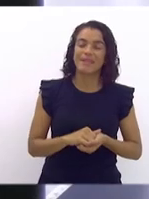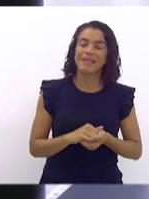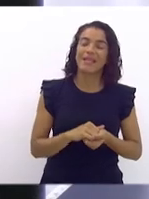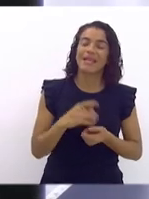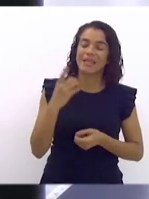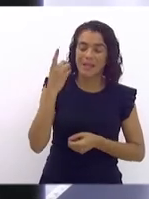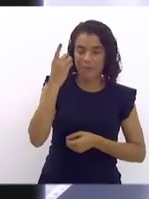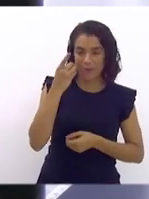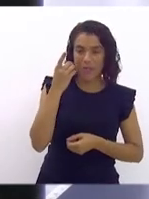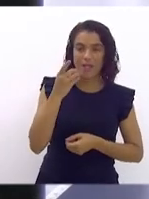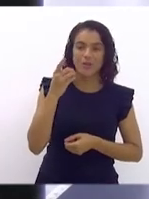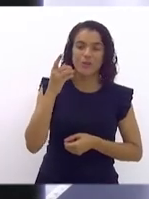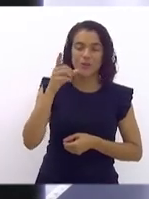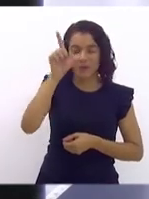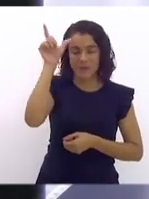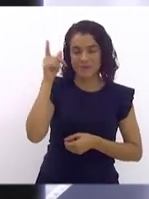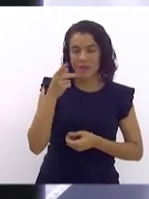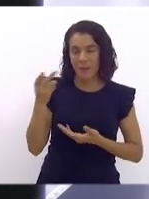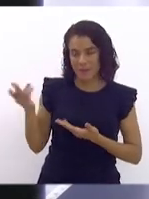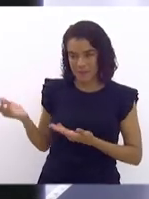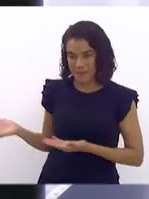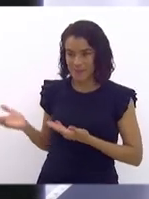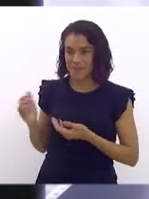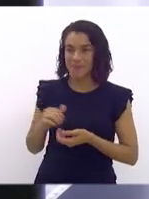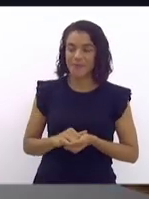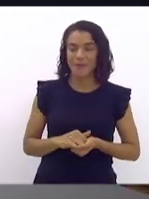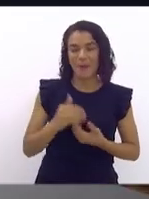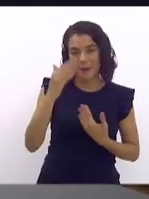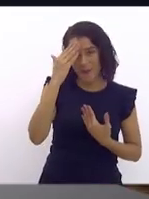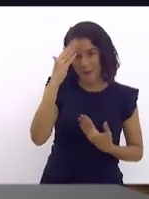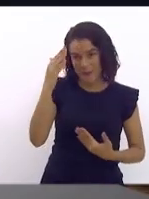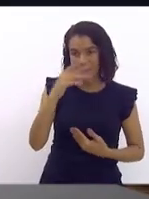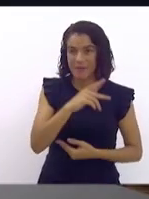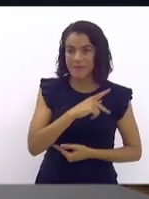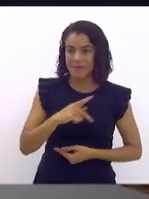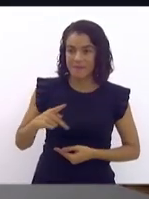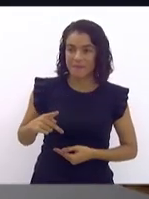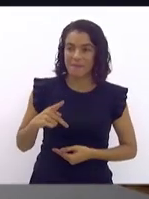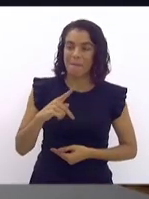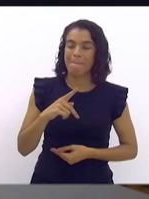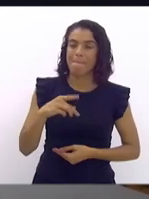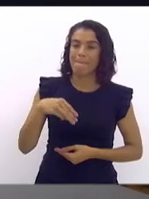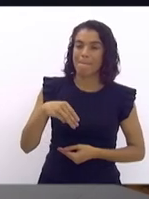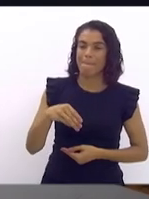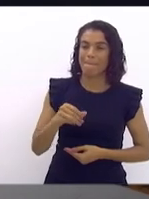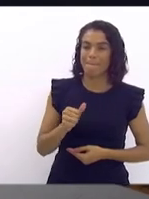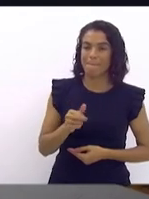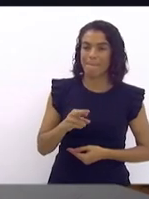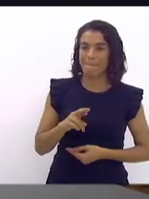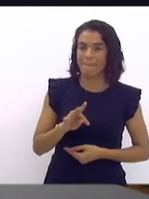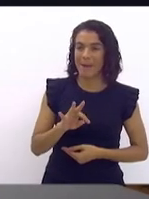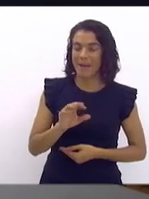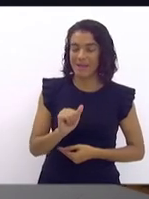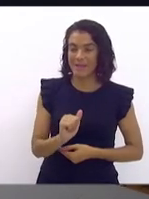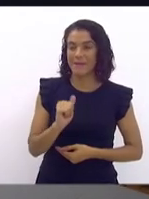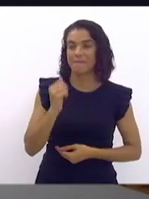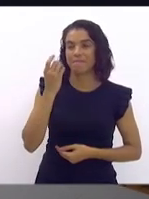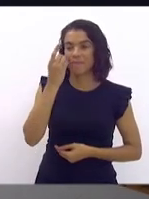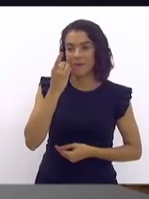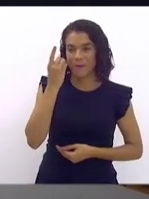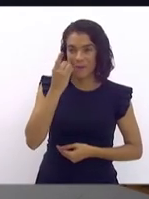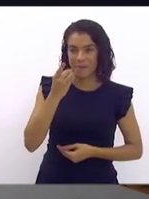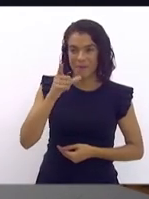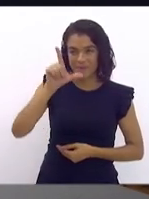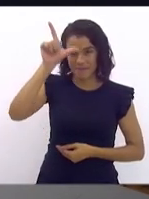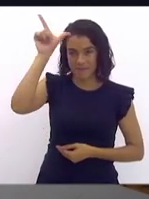seguida, deputado Luiz Paulo. Deputada Tia Ju. Obrigada, presidente Marta Rocha, deputado Luiz Paulo, que é o